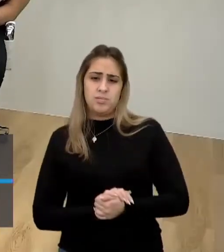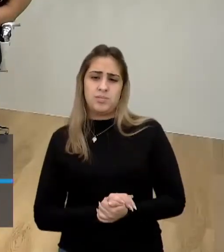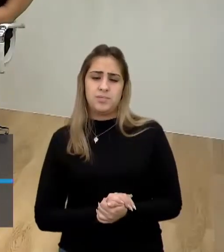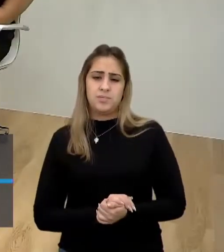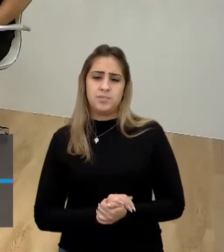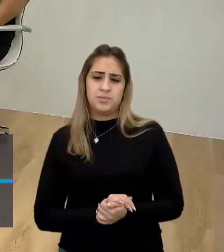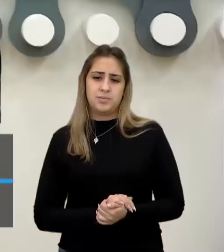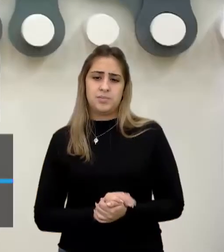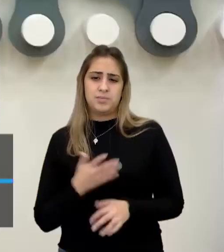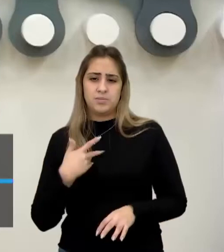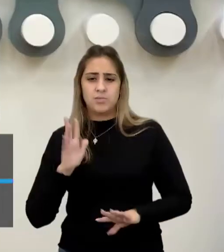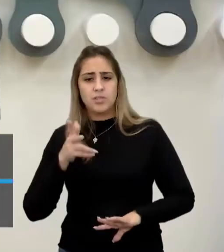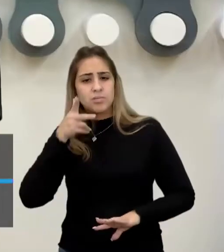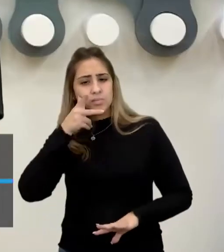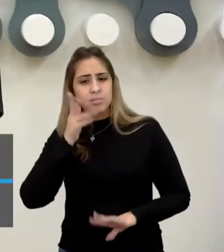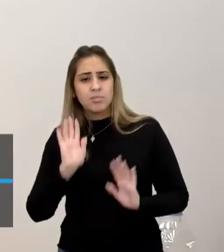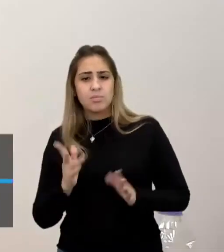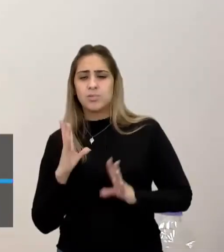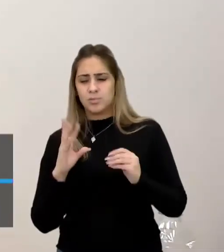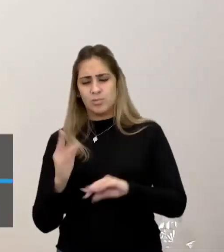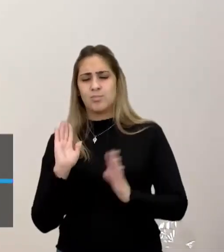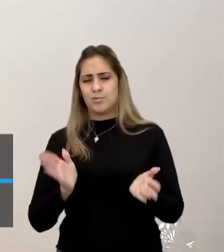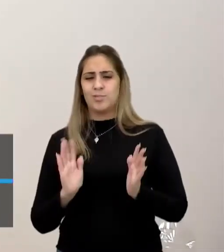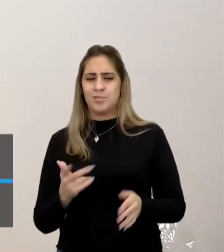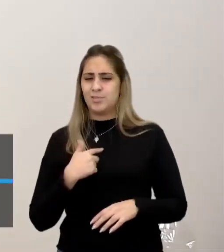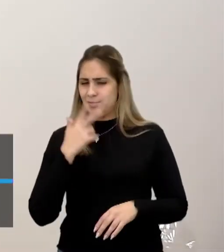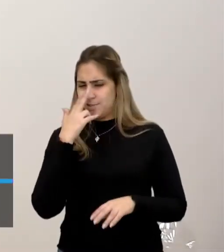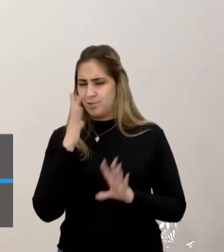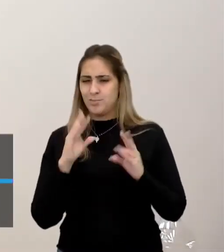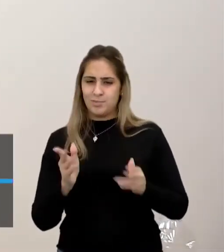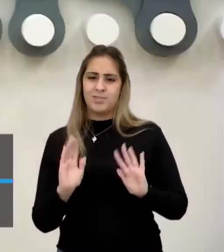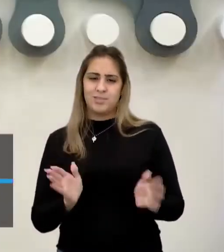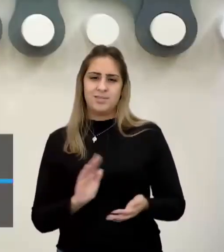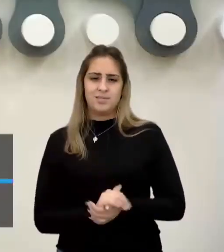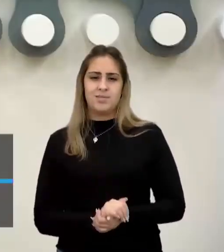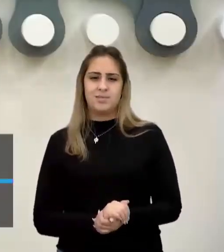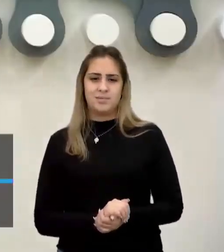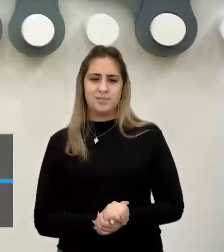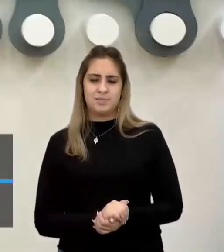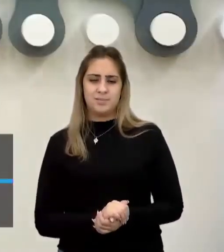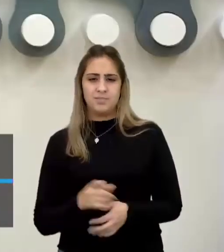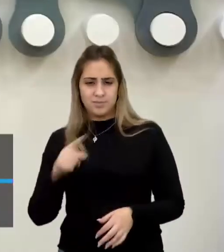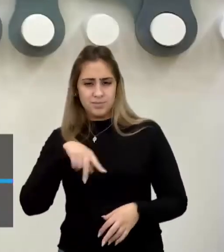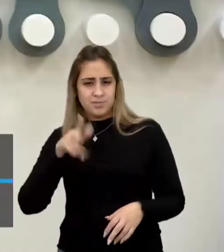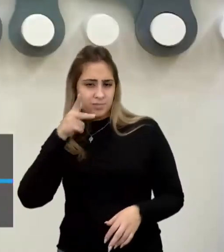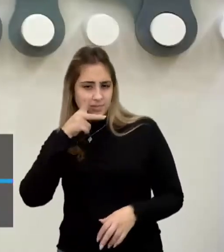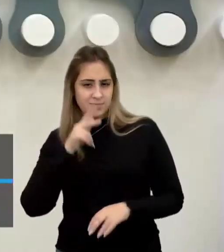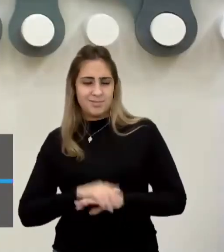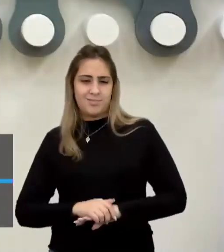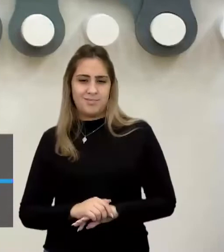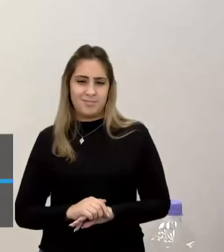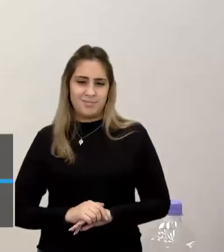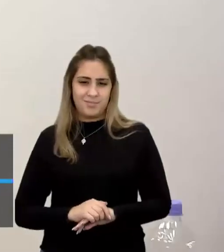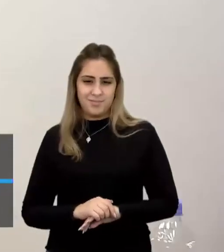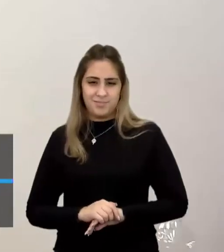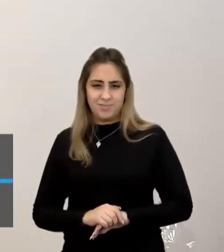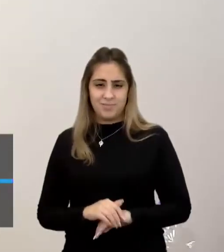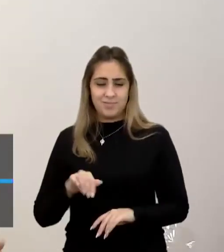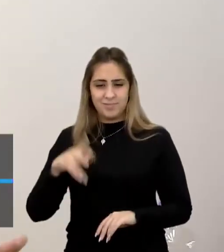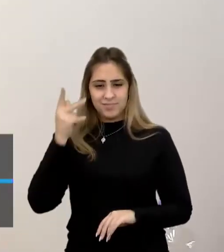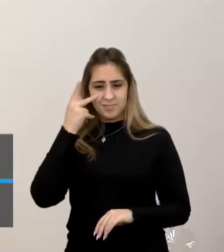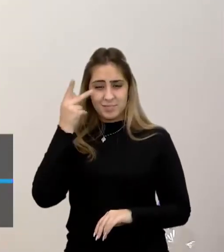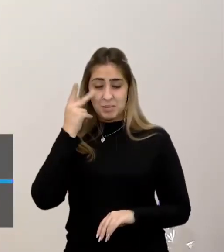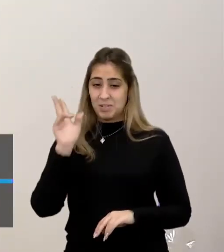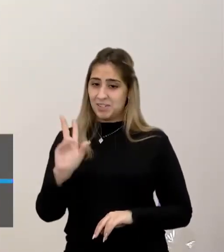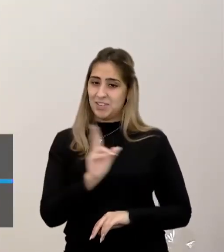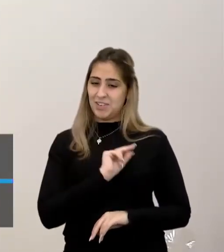fui atendente de telemarketing. Eu também, acho que todo mundo, né, Fabi? Se você é brasileiro e você foi atendente de telemarketing. Em São Paulo,